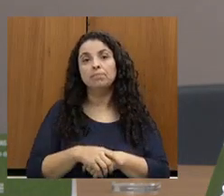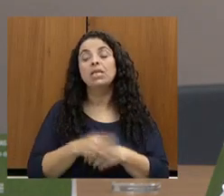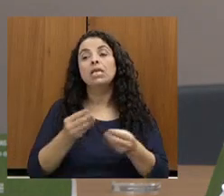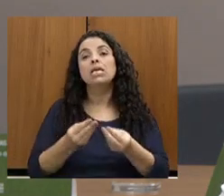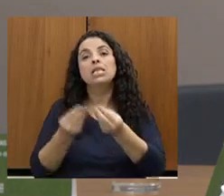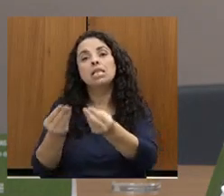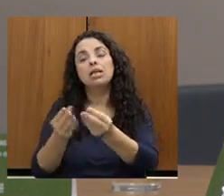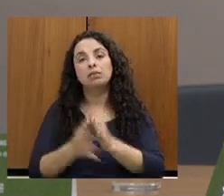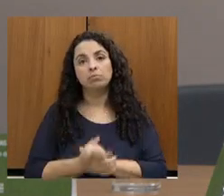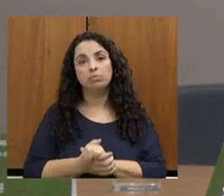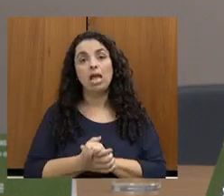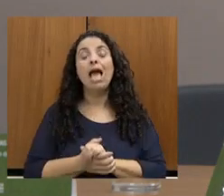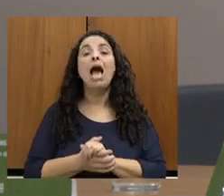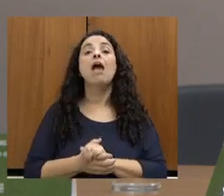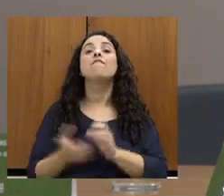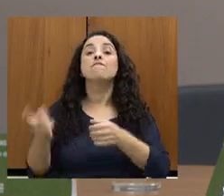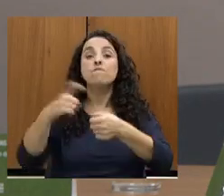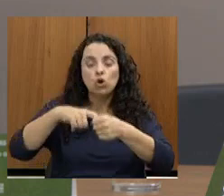E não me receberam.